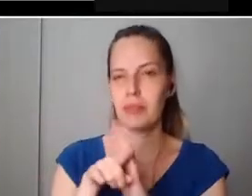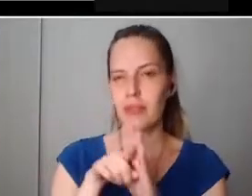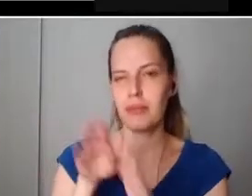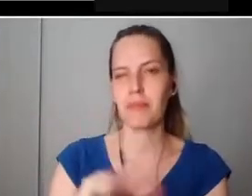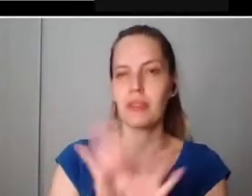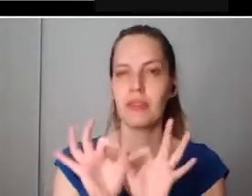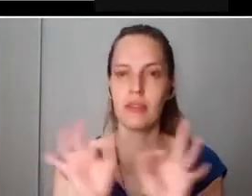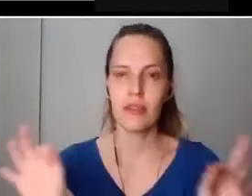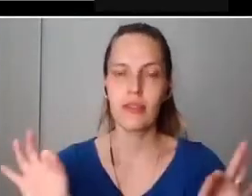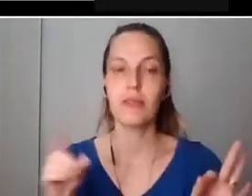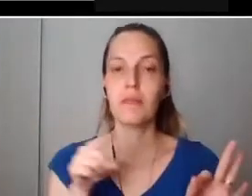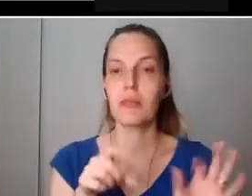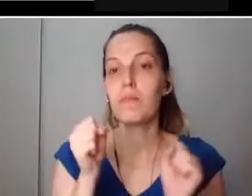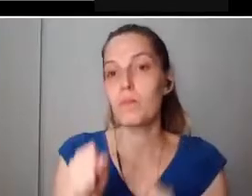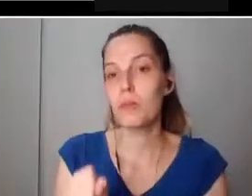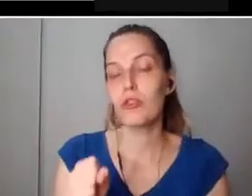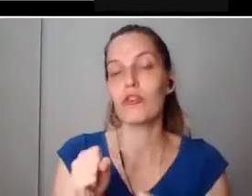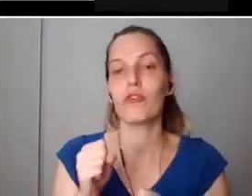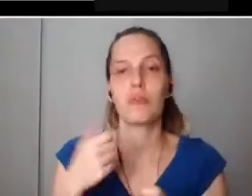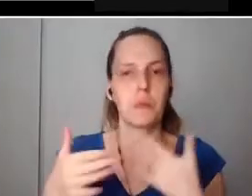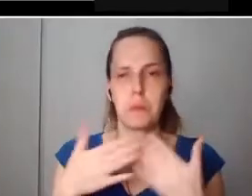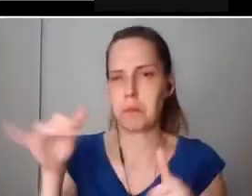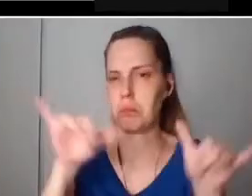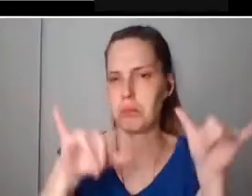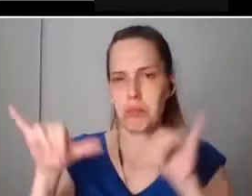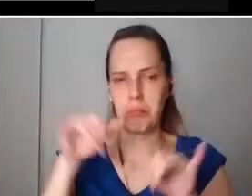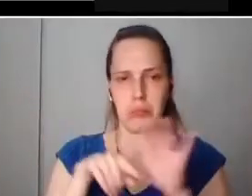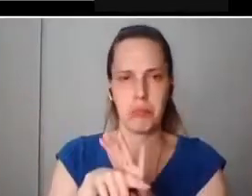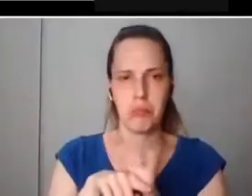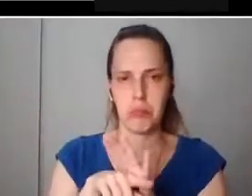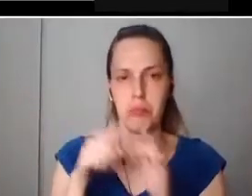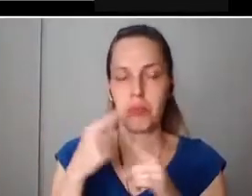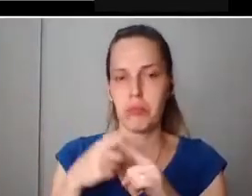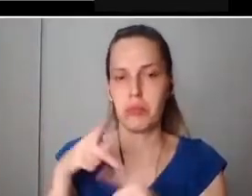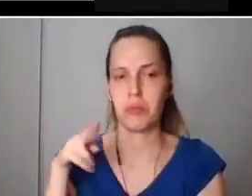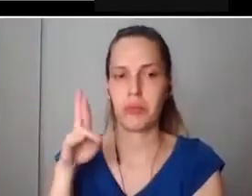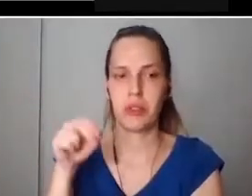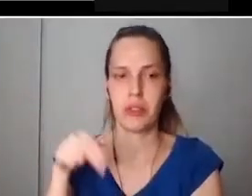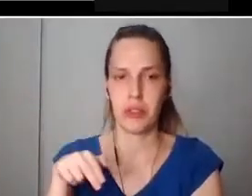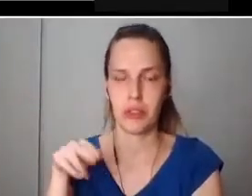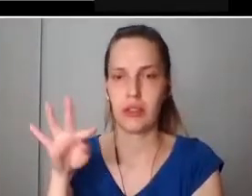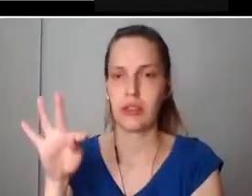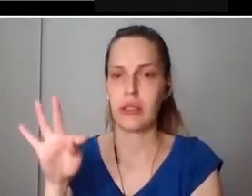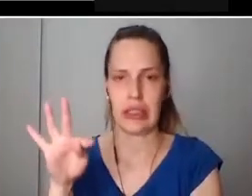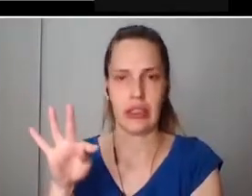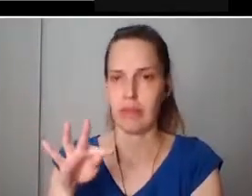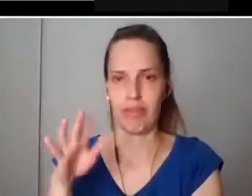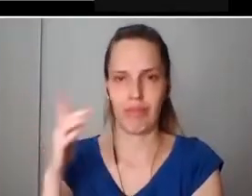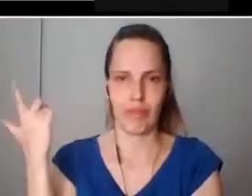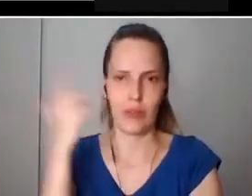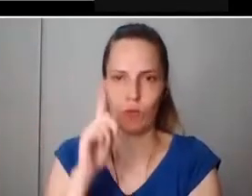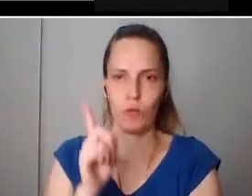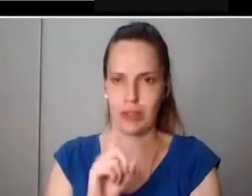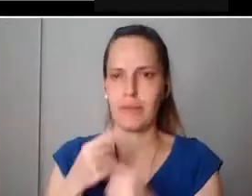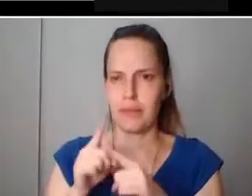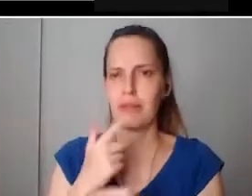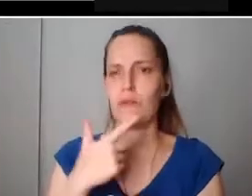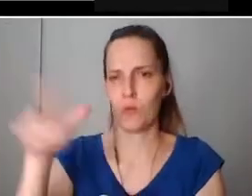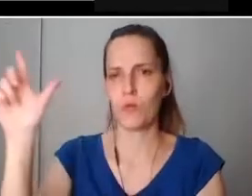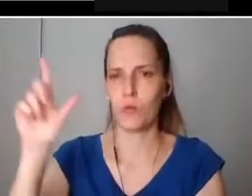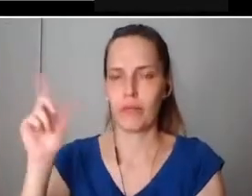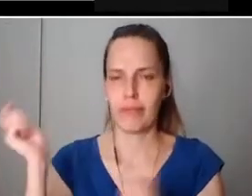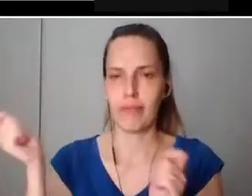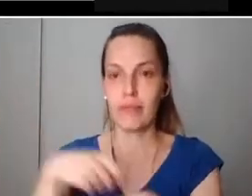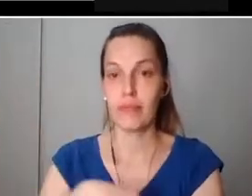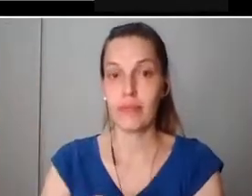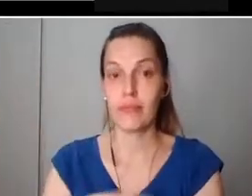pode fazer em qualquer laboratório de pesquisa, porque o PRNT não dá para fazer, mas o ELISA dá, a gente pode ter uma ideia de quanto que a pessoa tem que ter